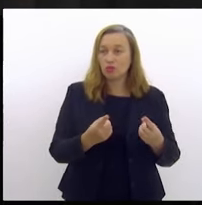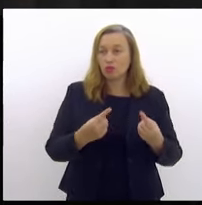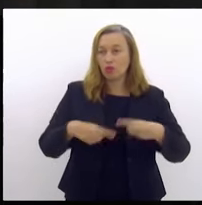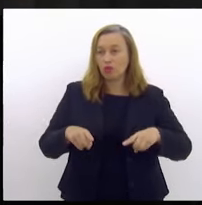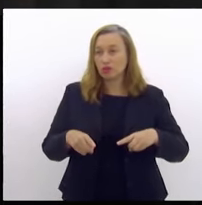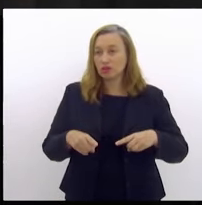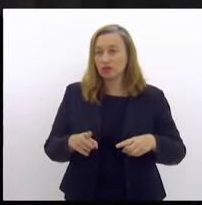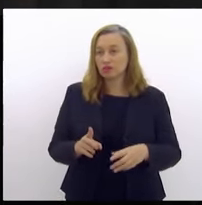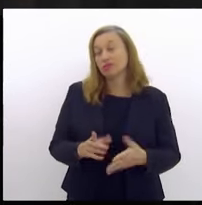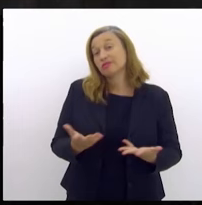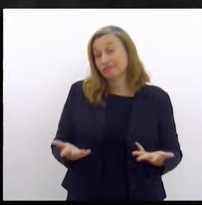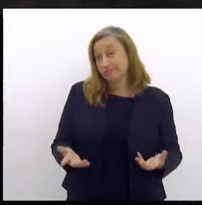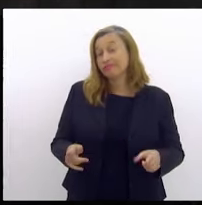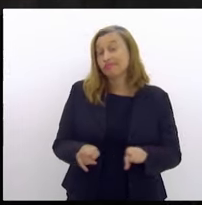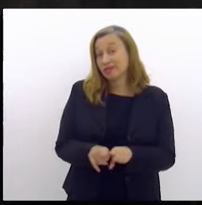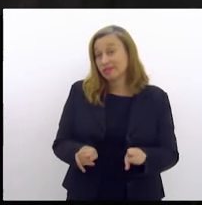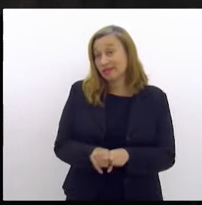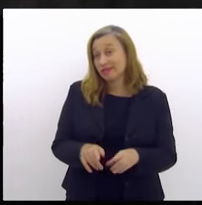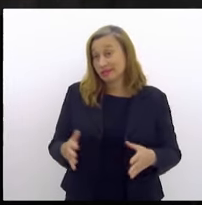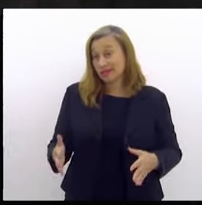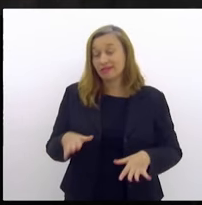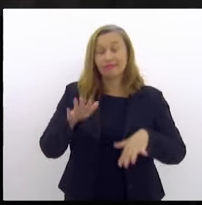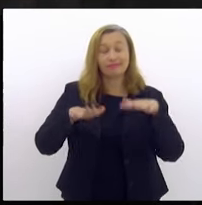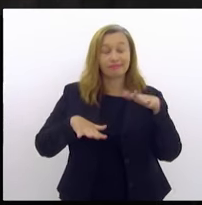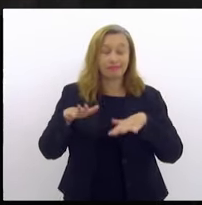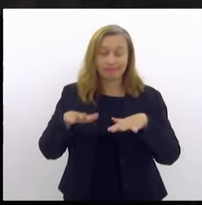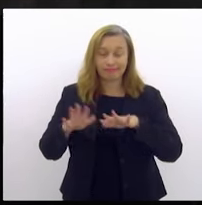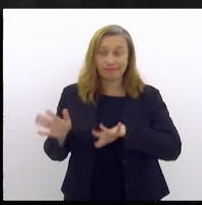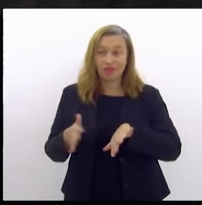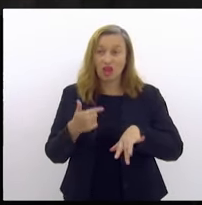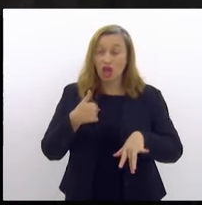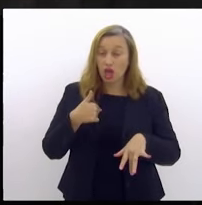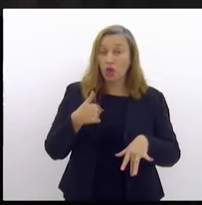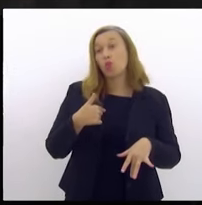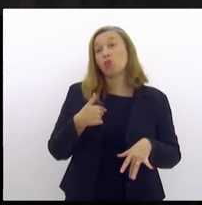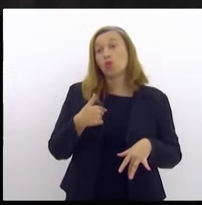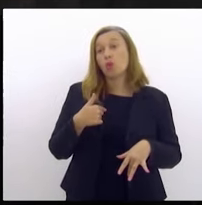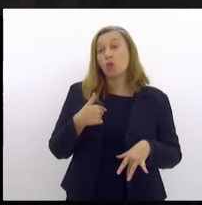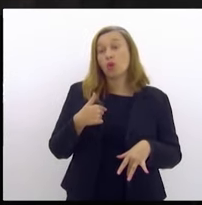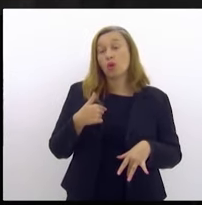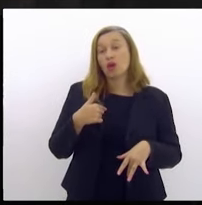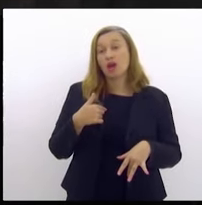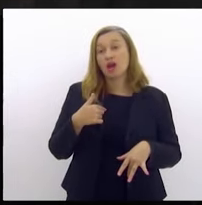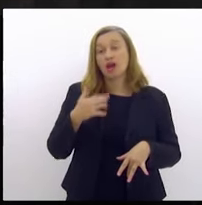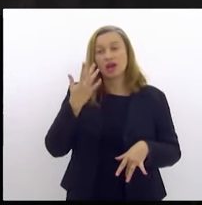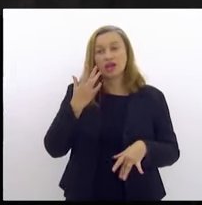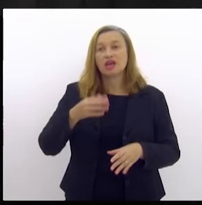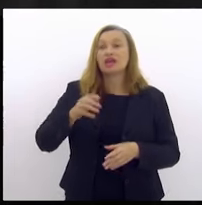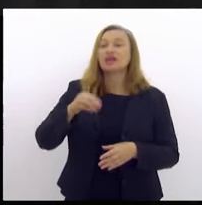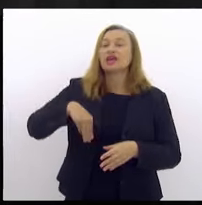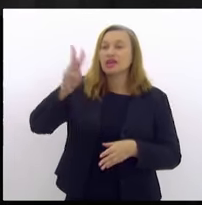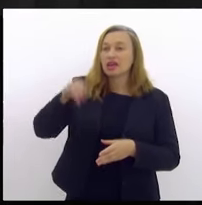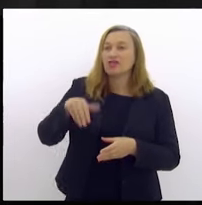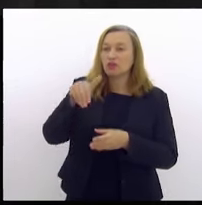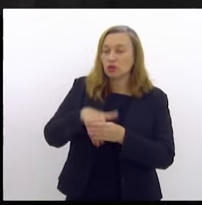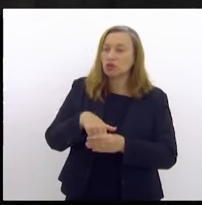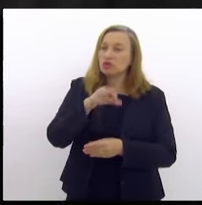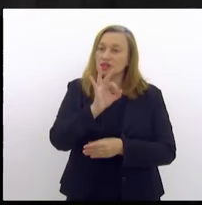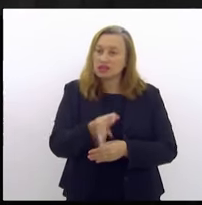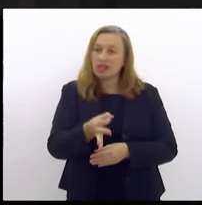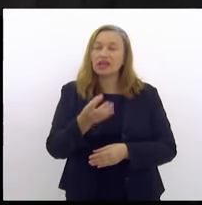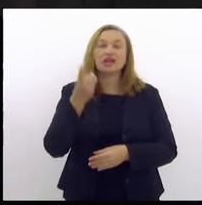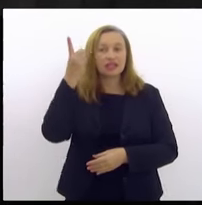Não foi por acaso também, independente de eu considerar que quem votou corretamente foi